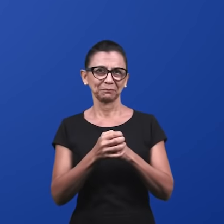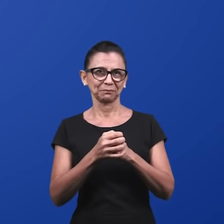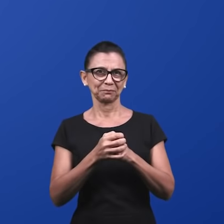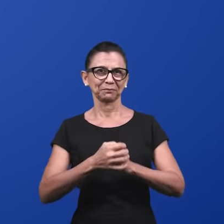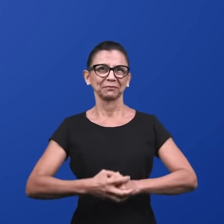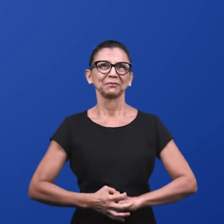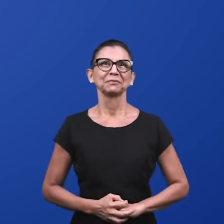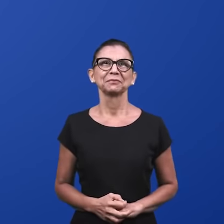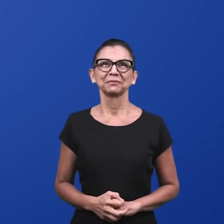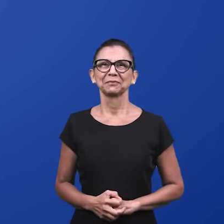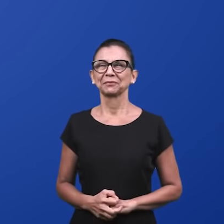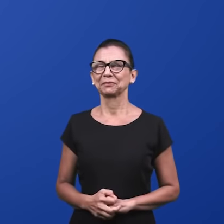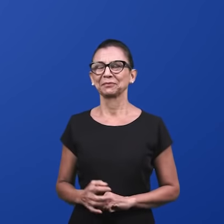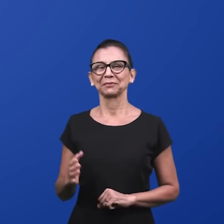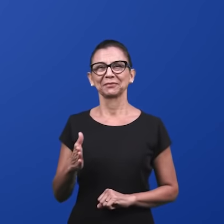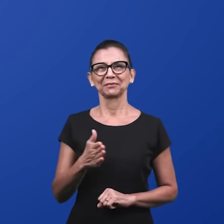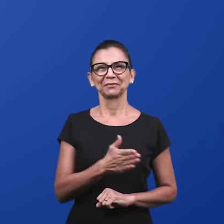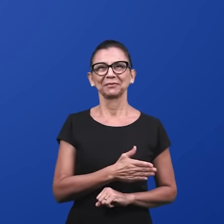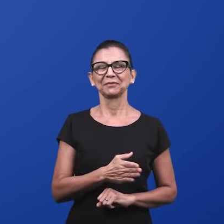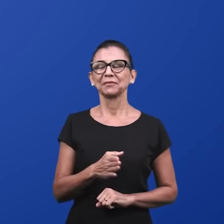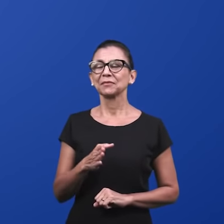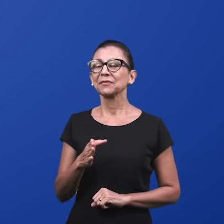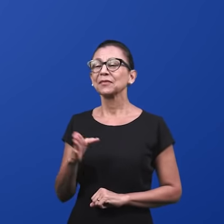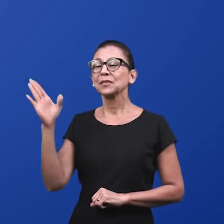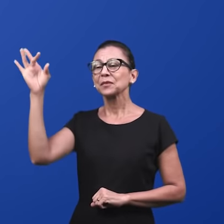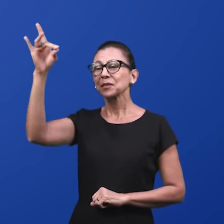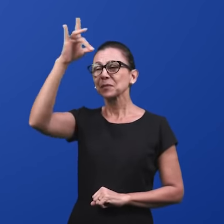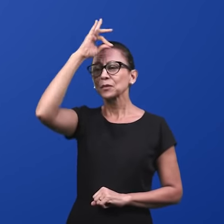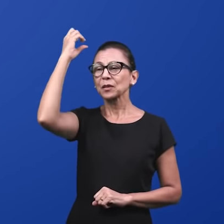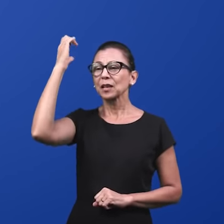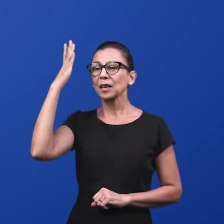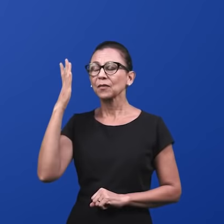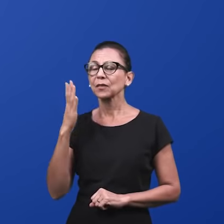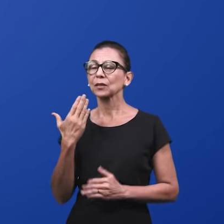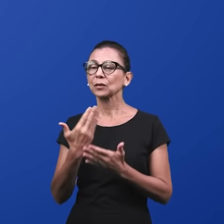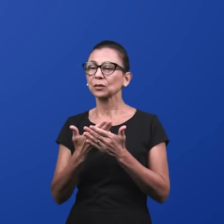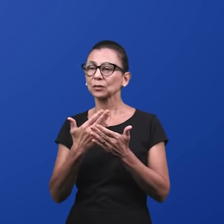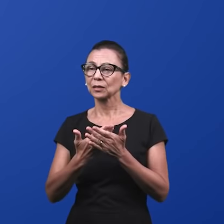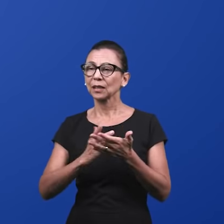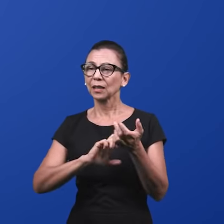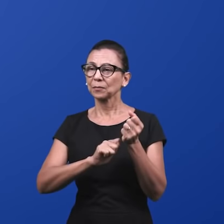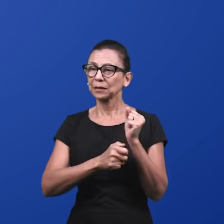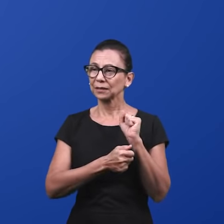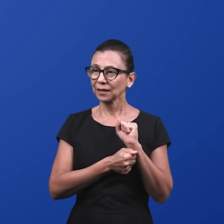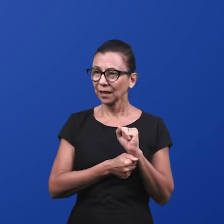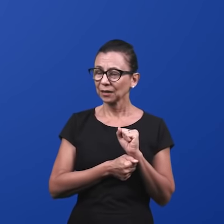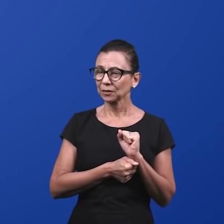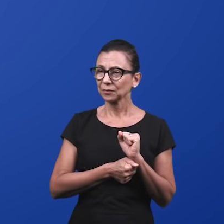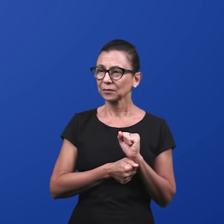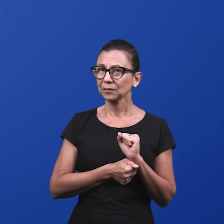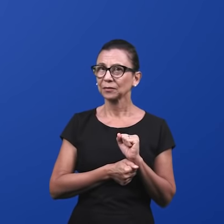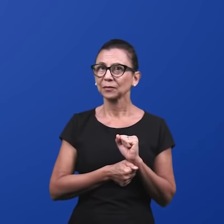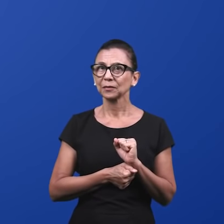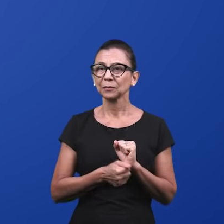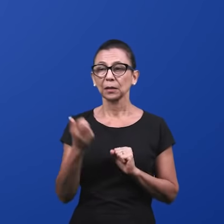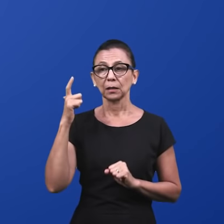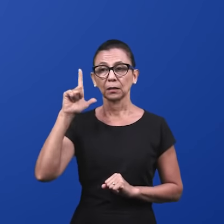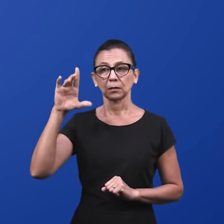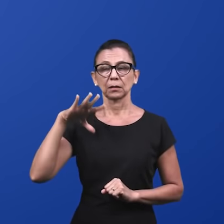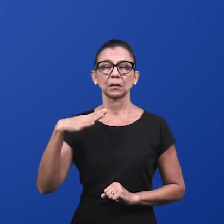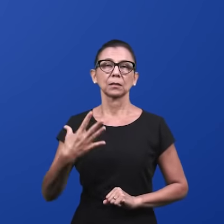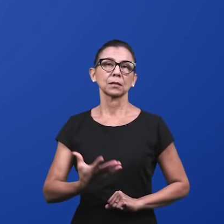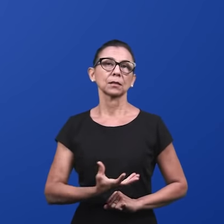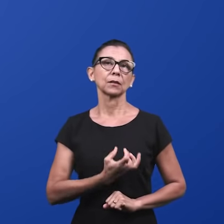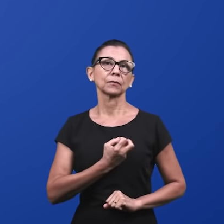Amém. Amém. Valentina, por que o Espírito Santo está nos levando a estudar esse assunto, o mistério? Para alcançar a